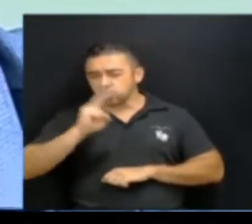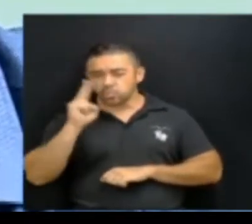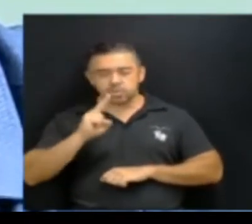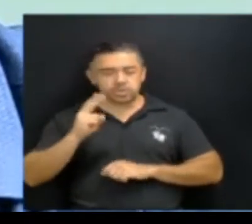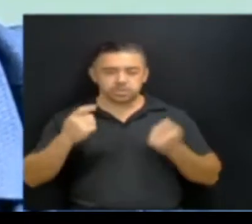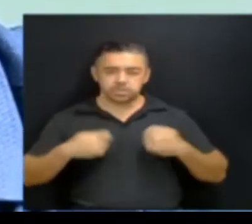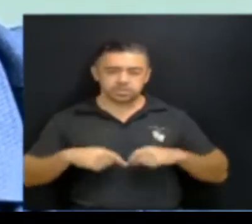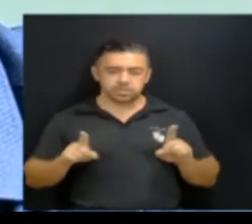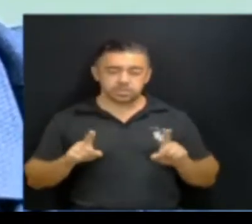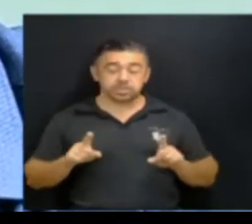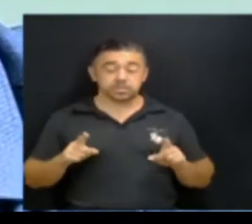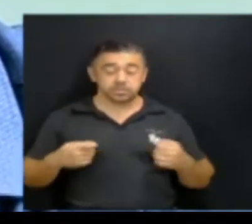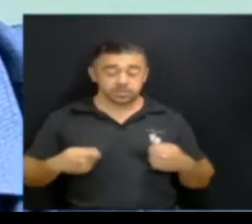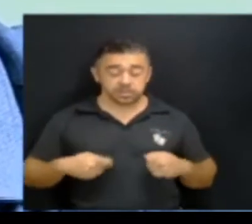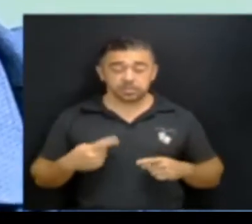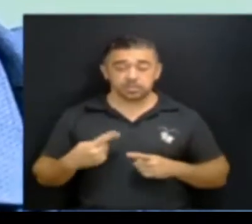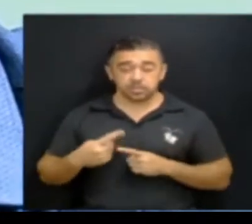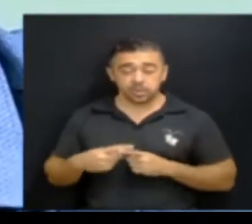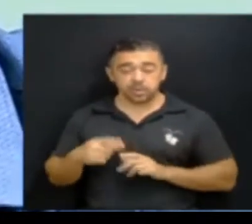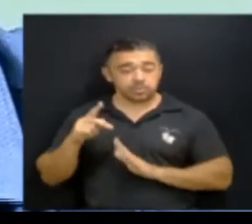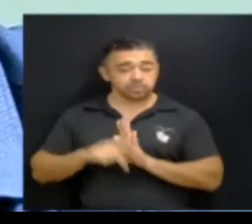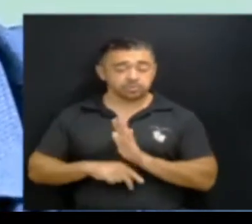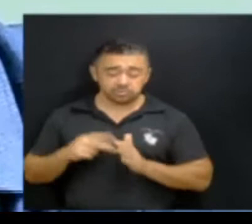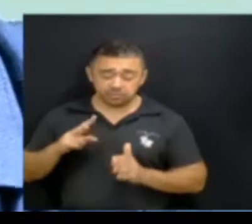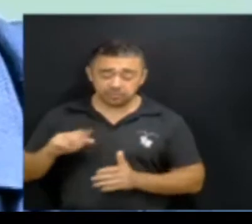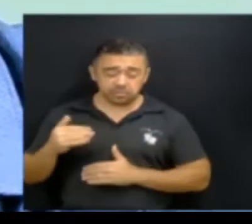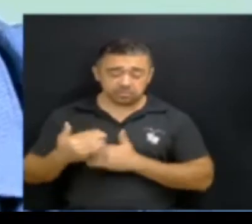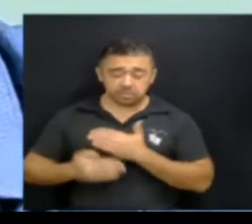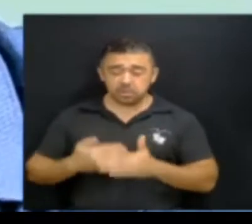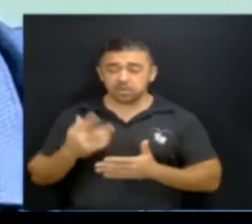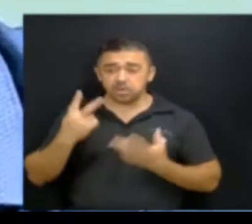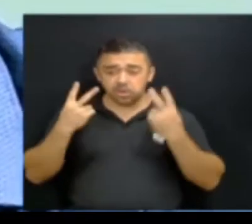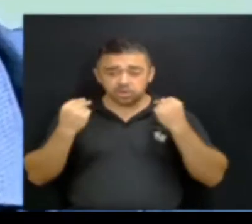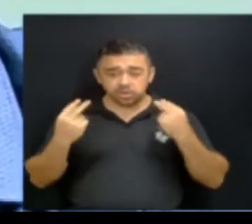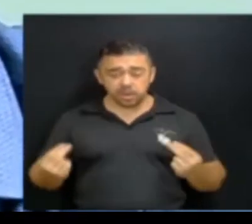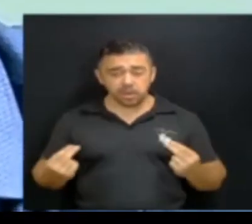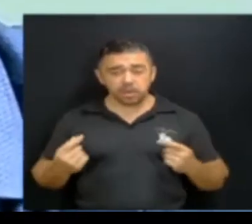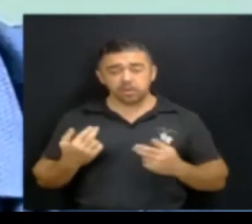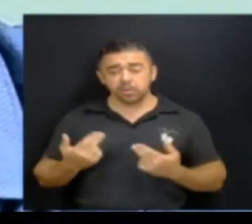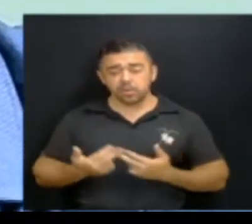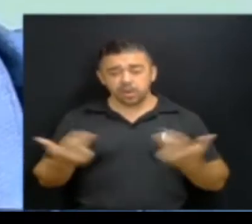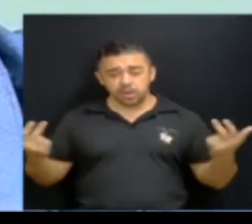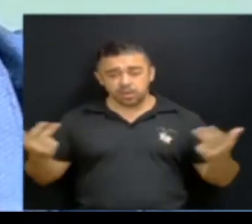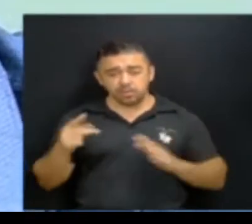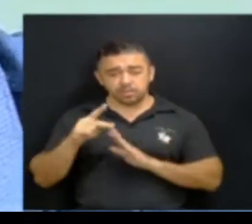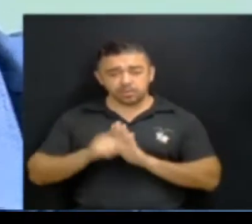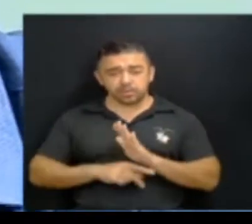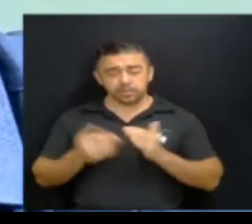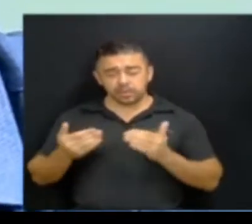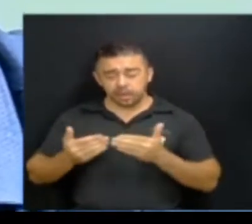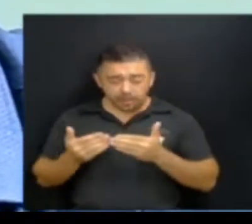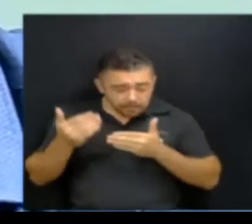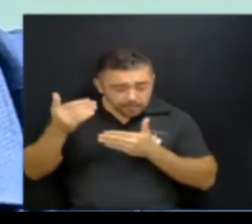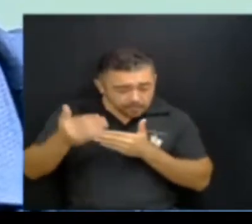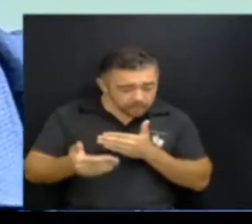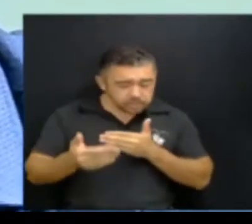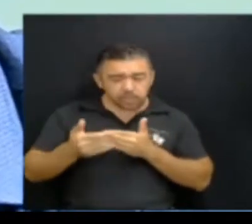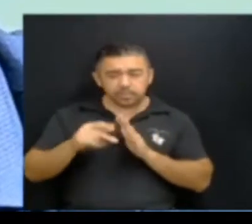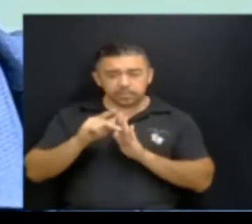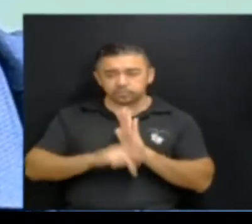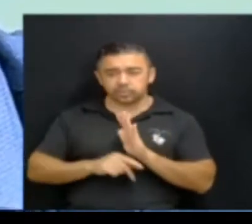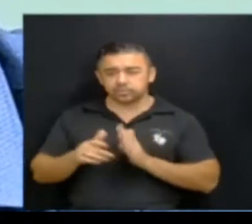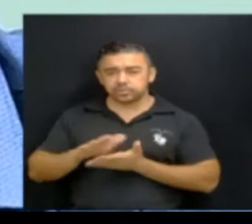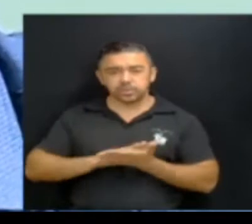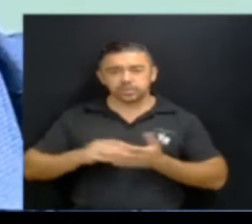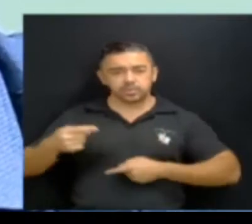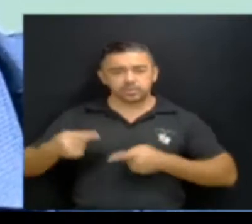totalmente desnecessário, pois o projeto tramitará normalmente, assim como os demais projetos. Querem passar na frente sem uma